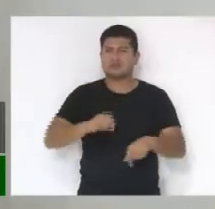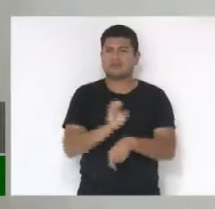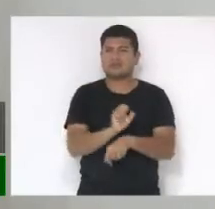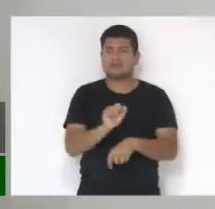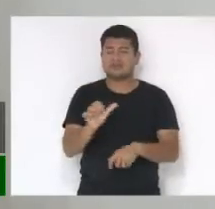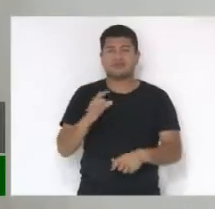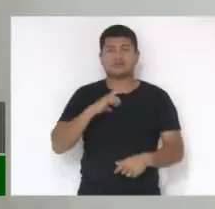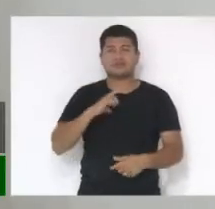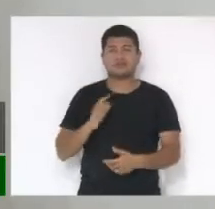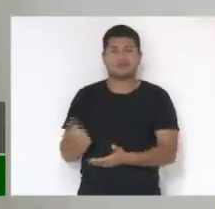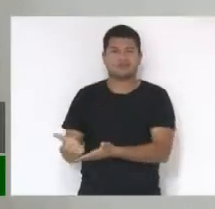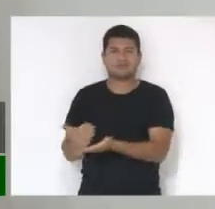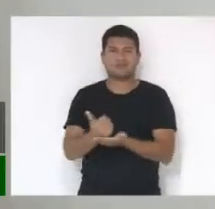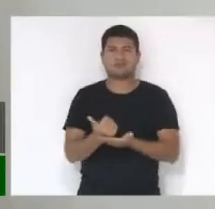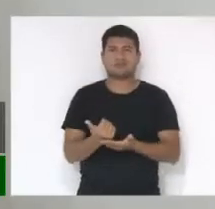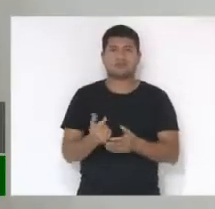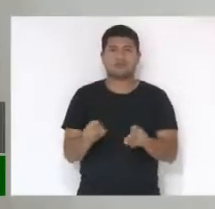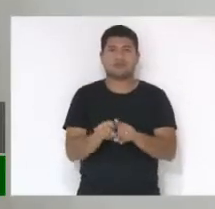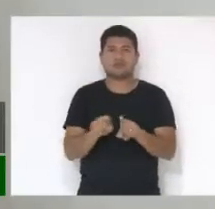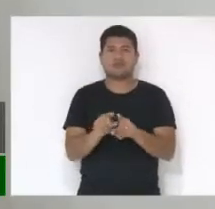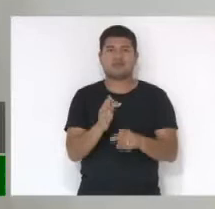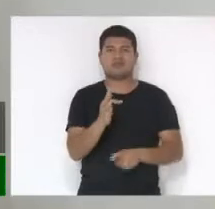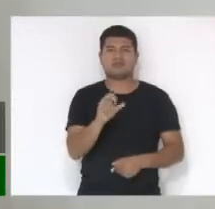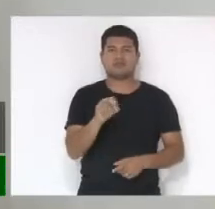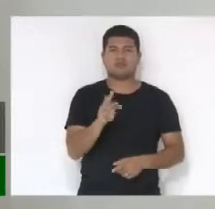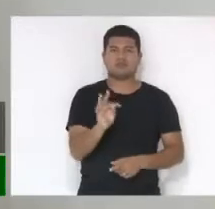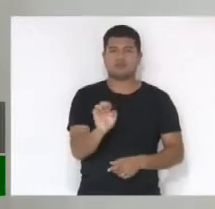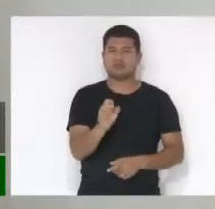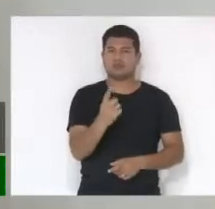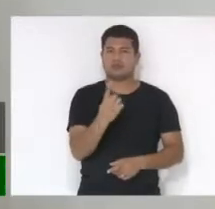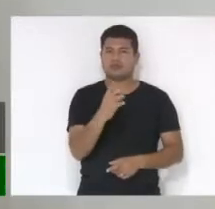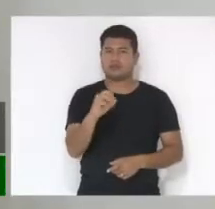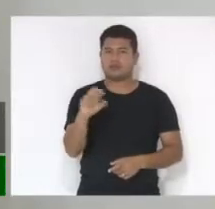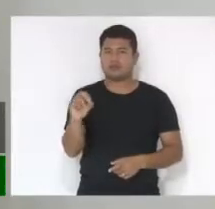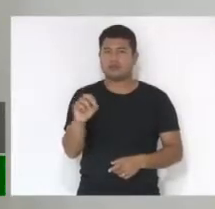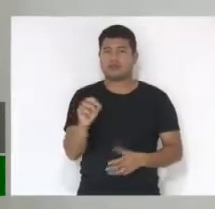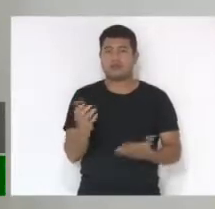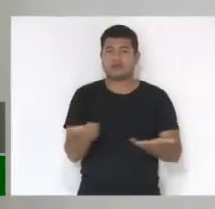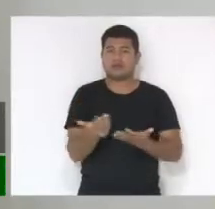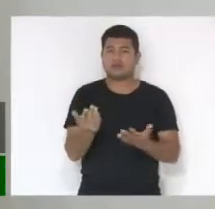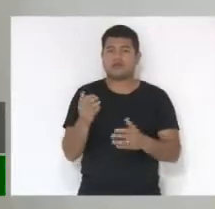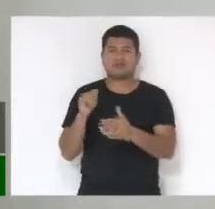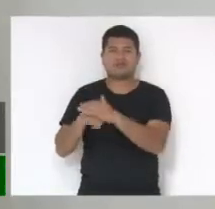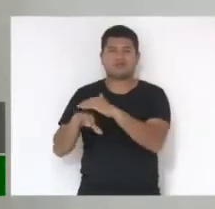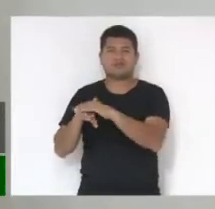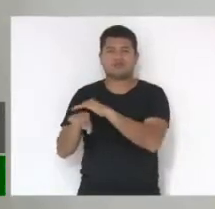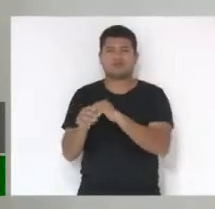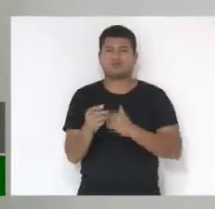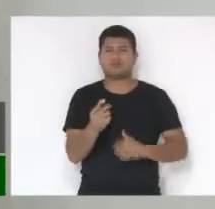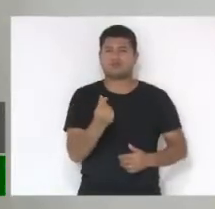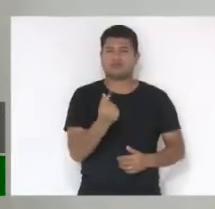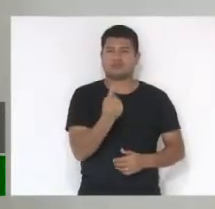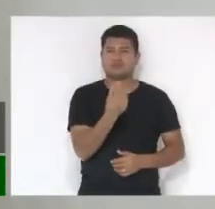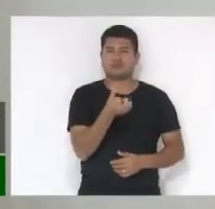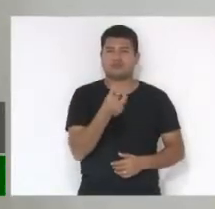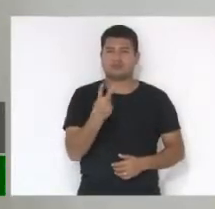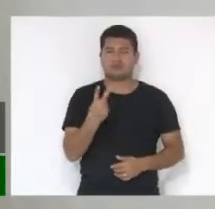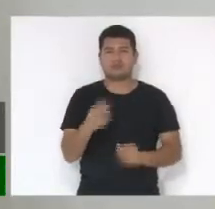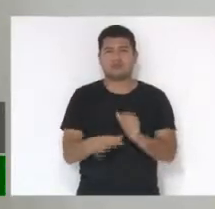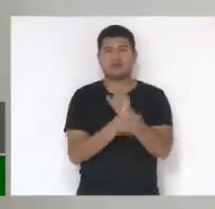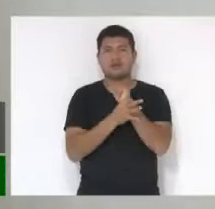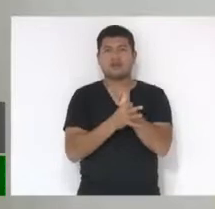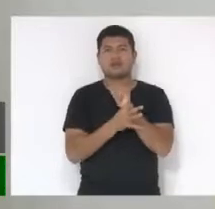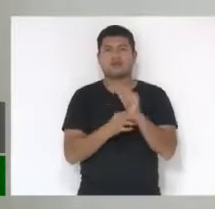também da Fonte 100. E o fundo 162 garantiam para os municípios esse